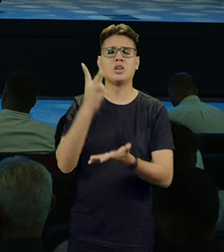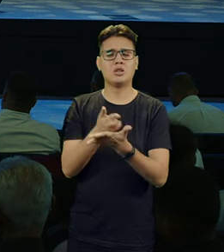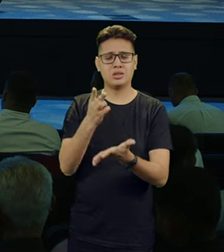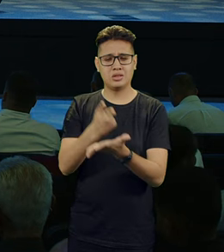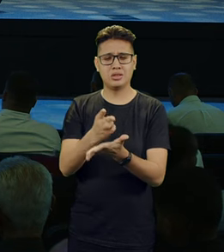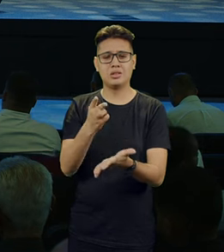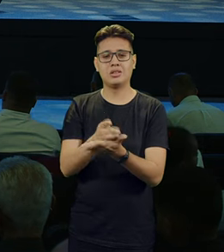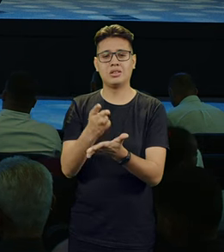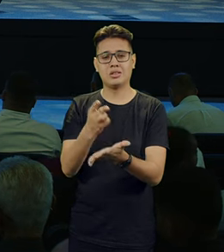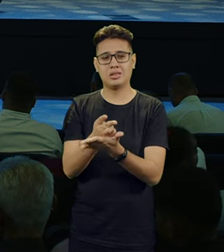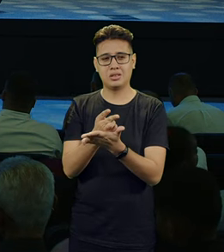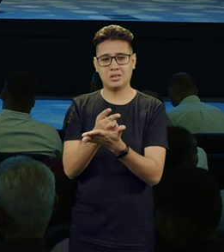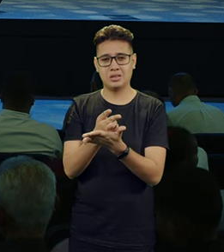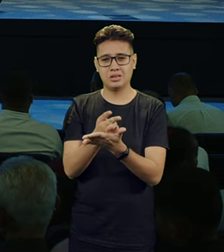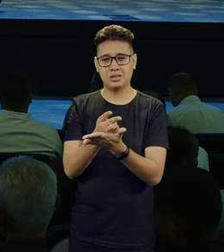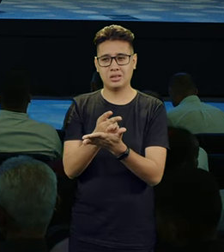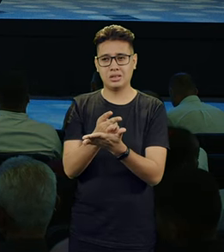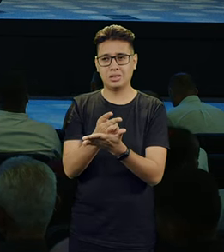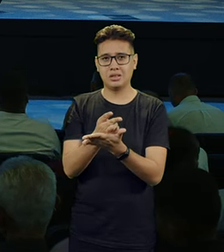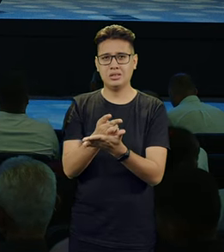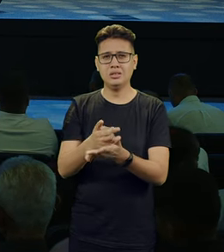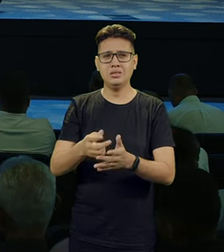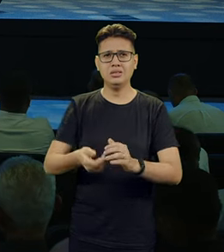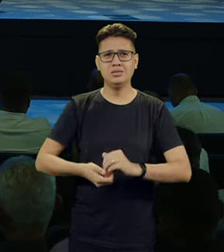sempre deem uma saída